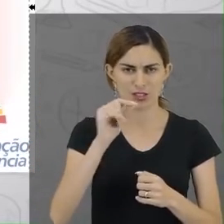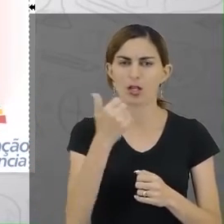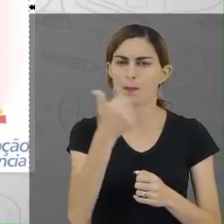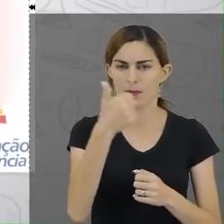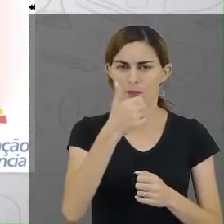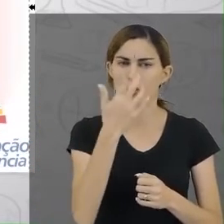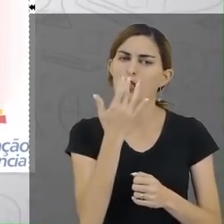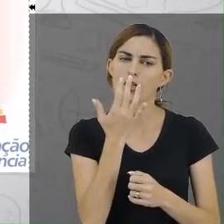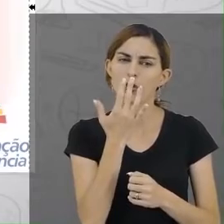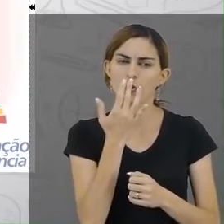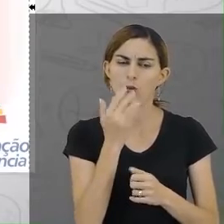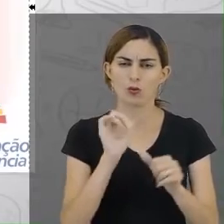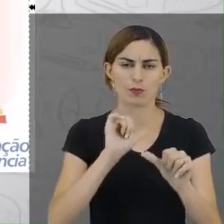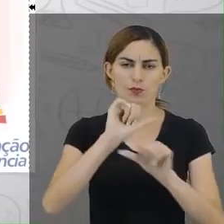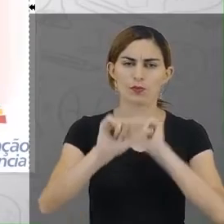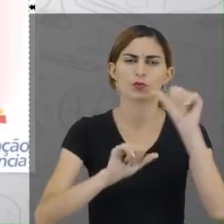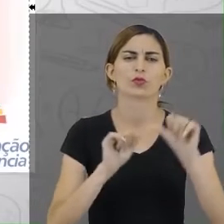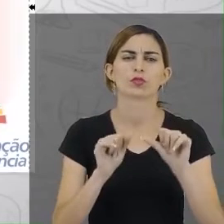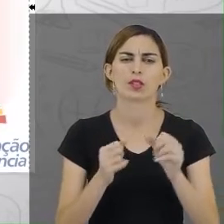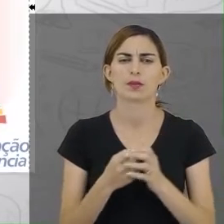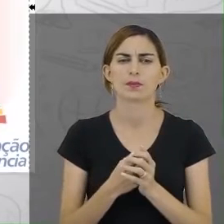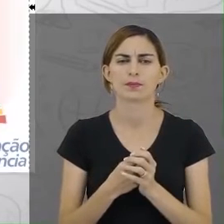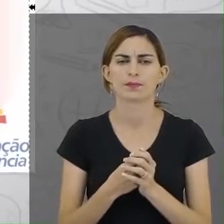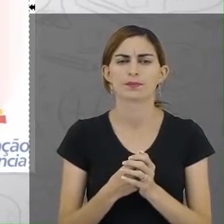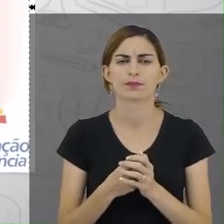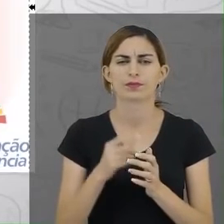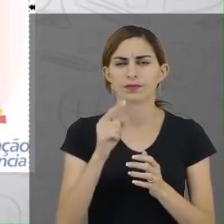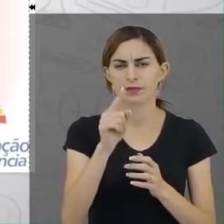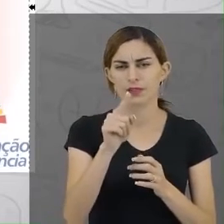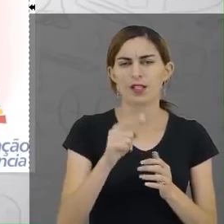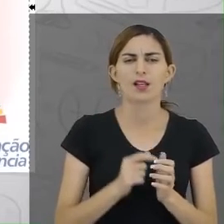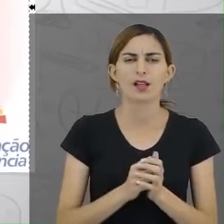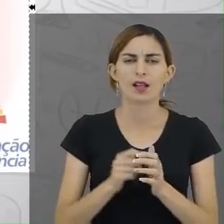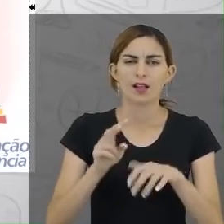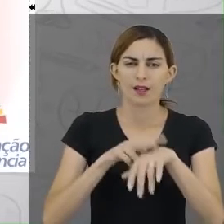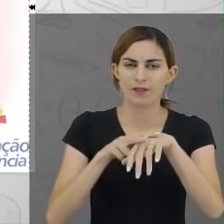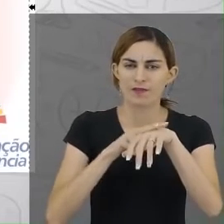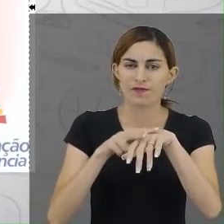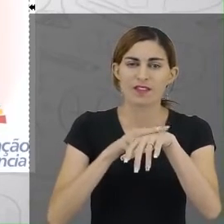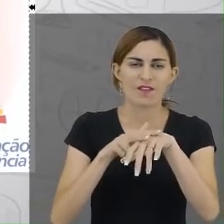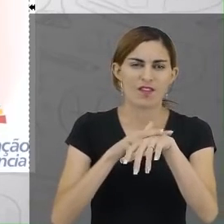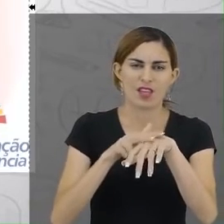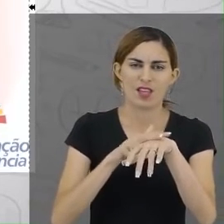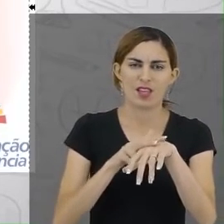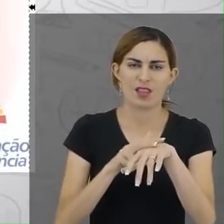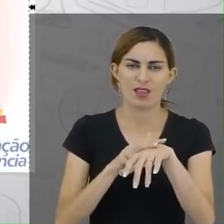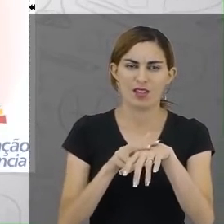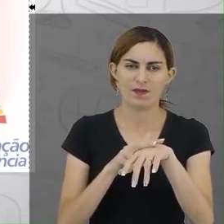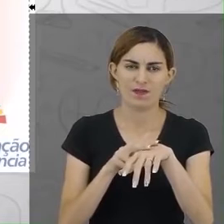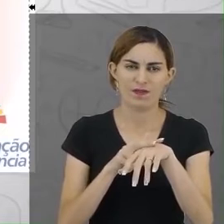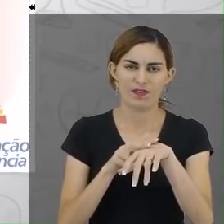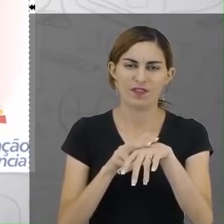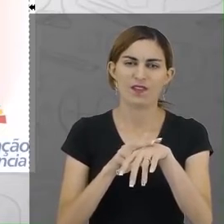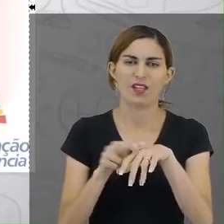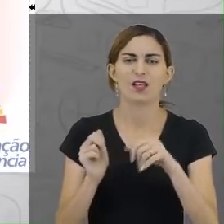a primeira cor e vamos alterar ela para um verde.